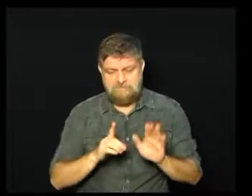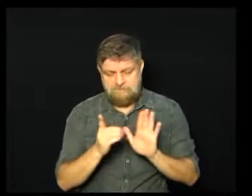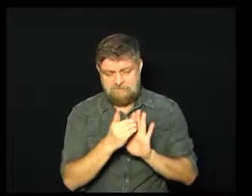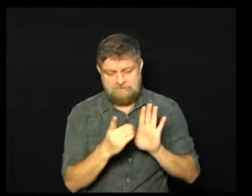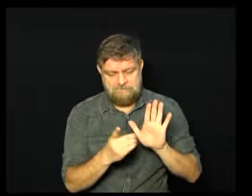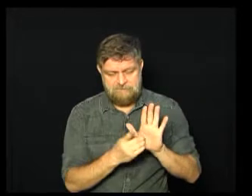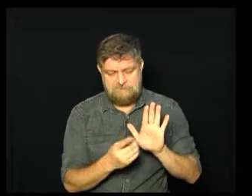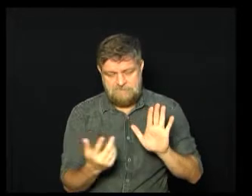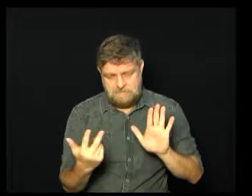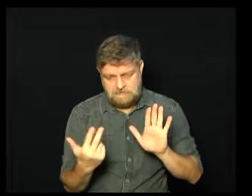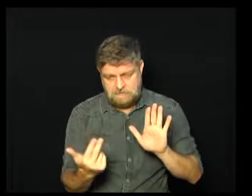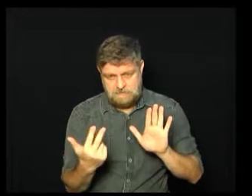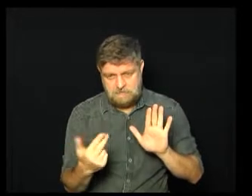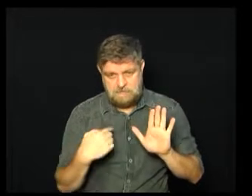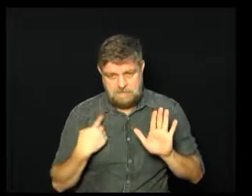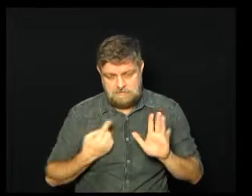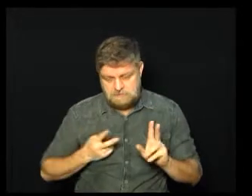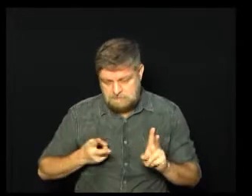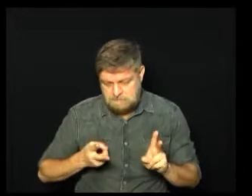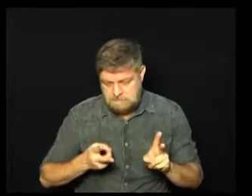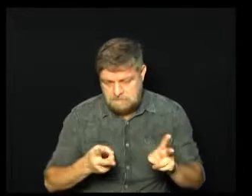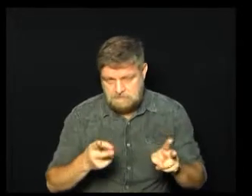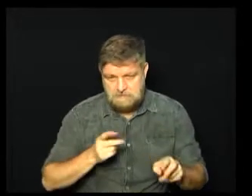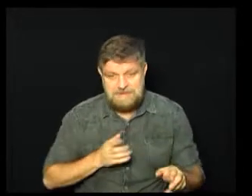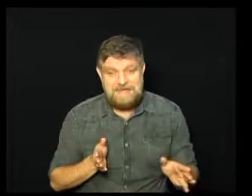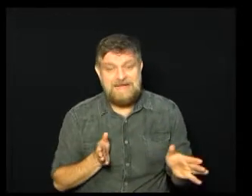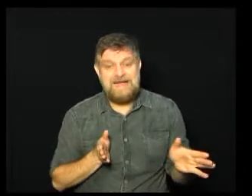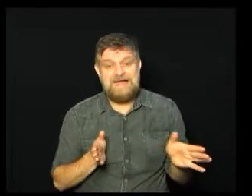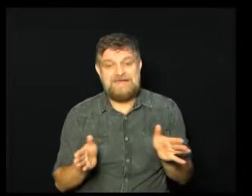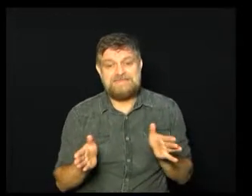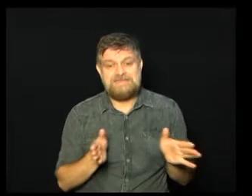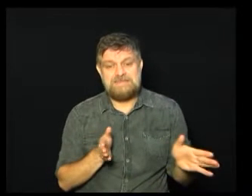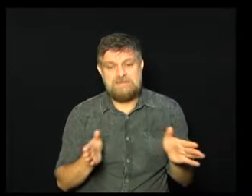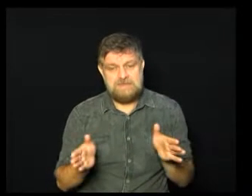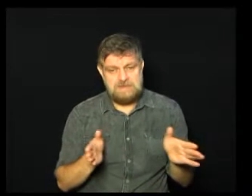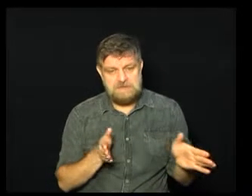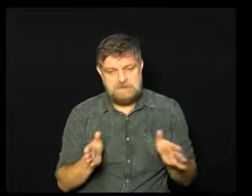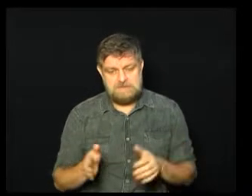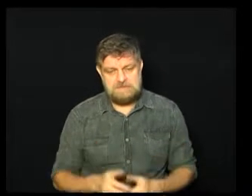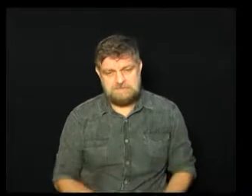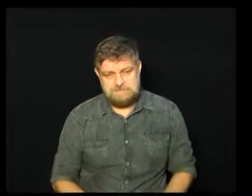hoje, para que a gente mantenha as questões de acessibilidade.